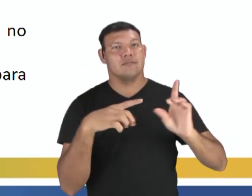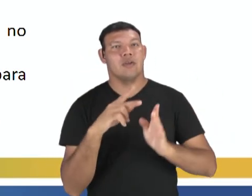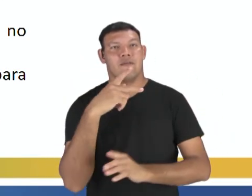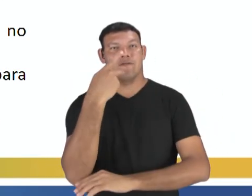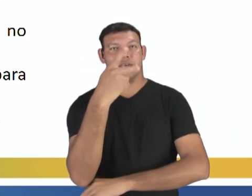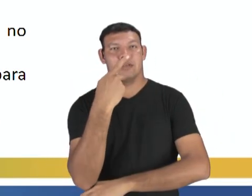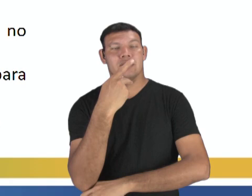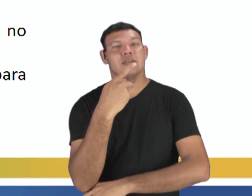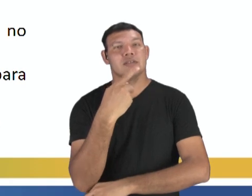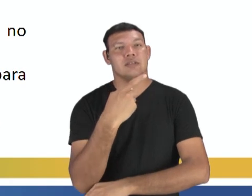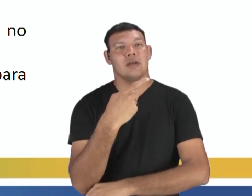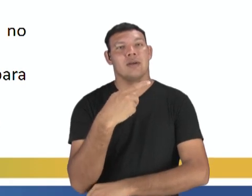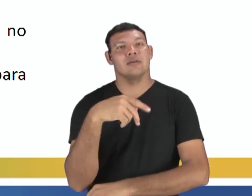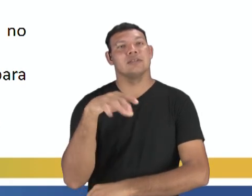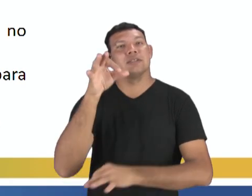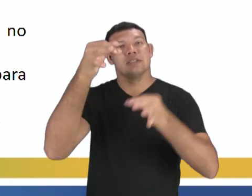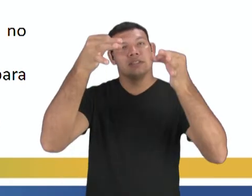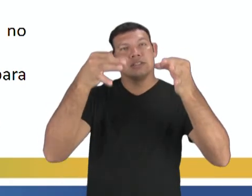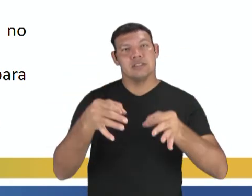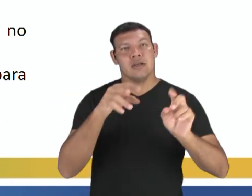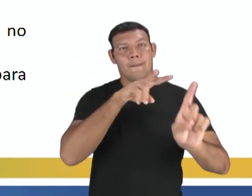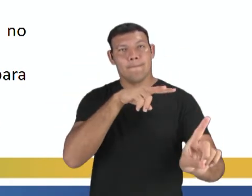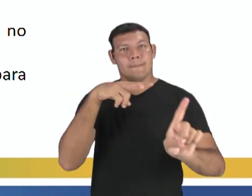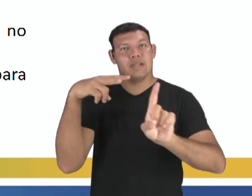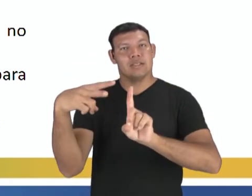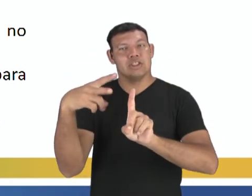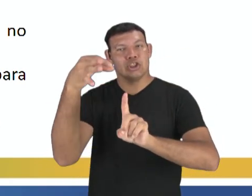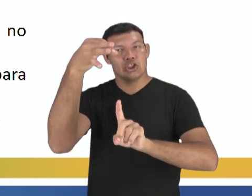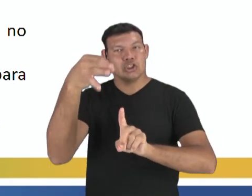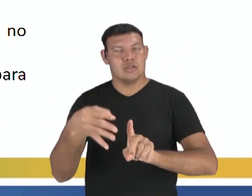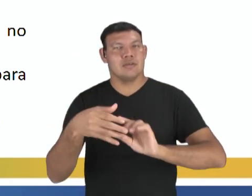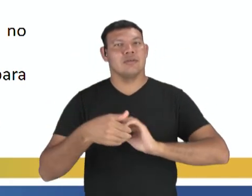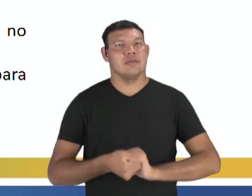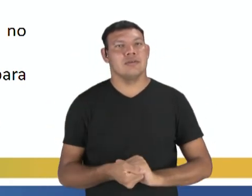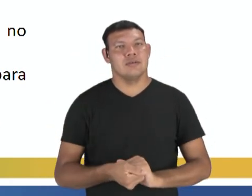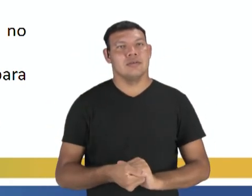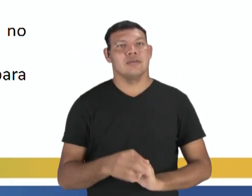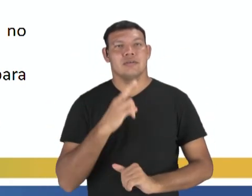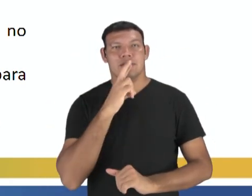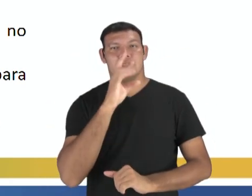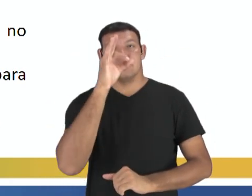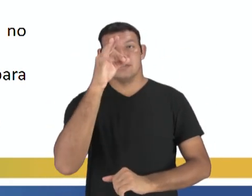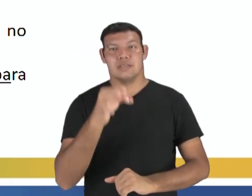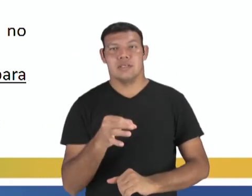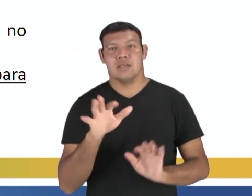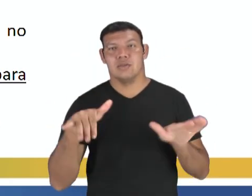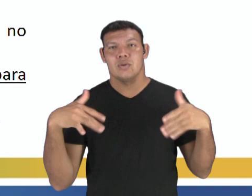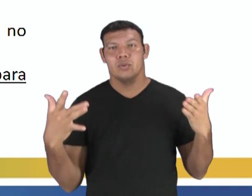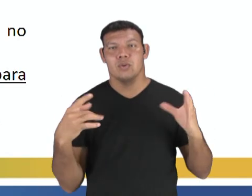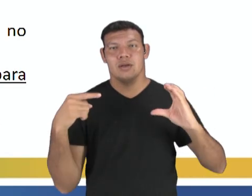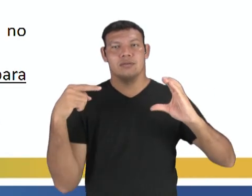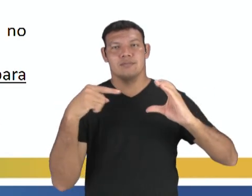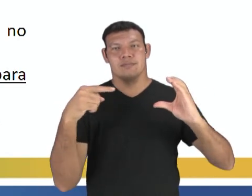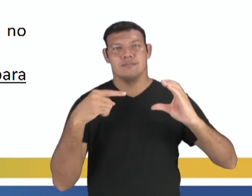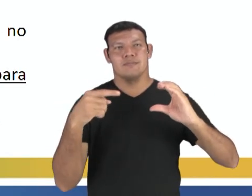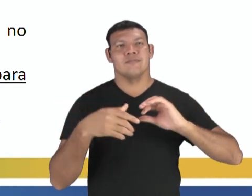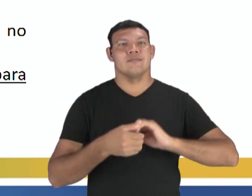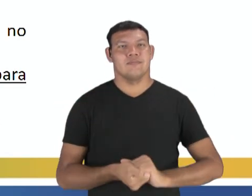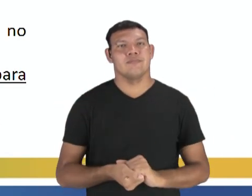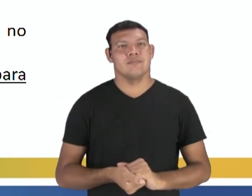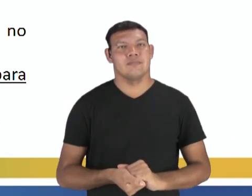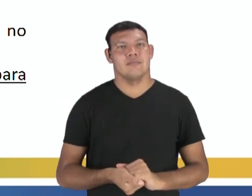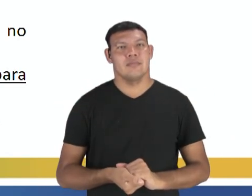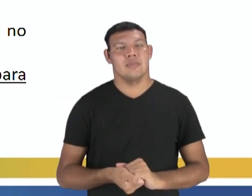ao leitor porque considera sua visão a mais correta. Dentre as alternativas, a correta seria a letra C.